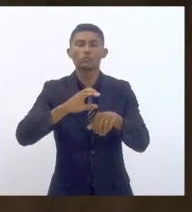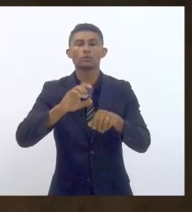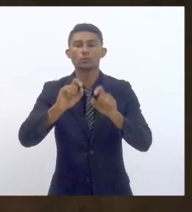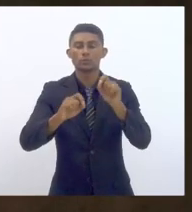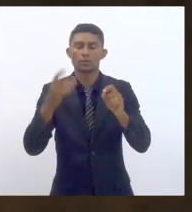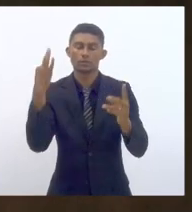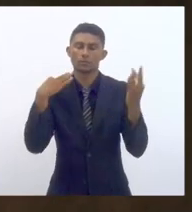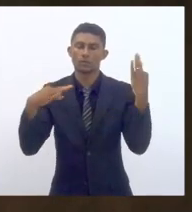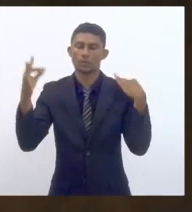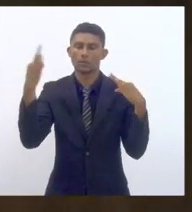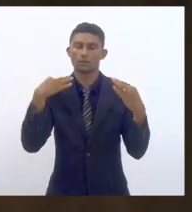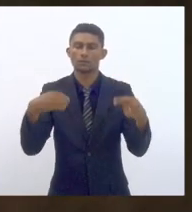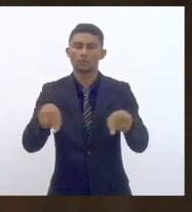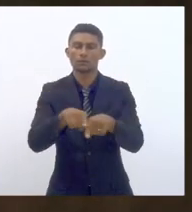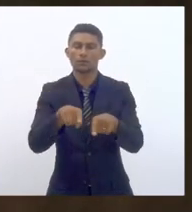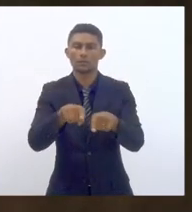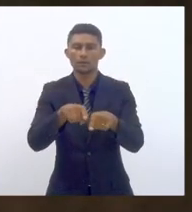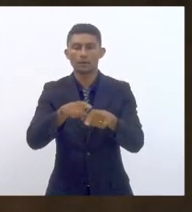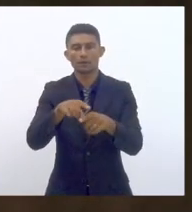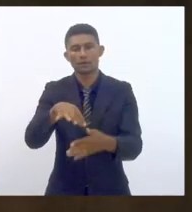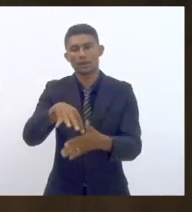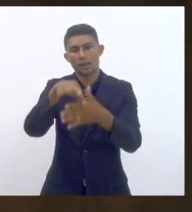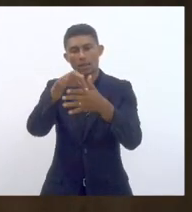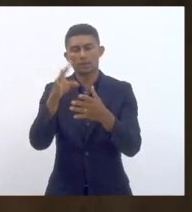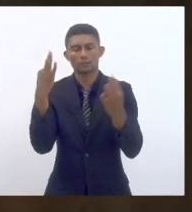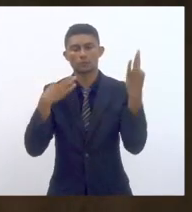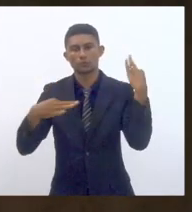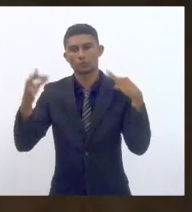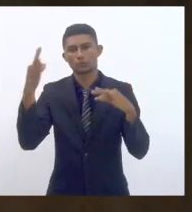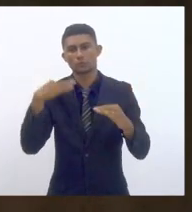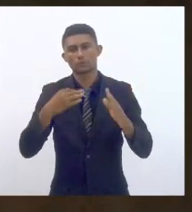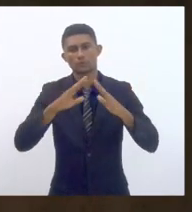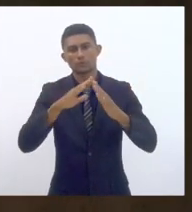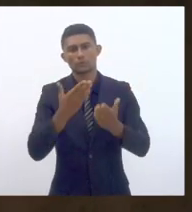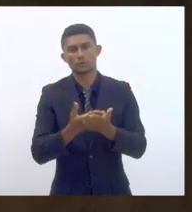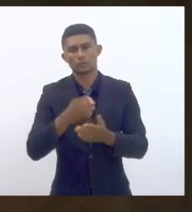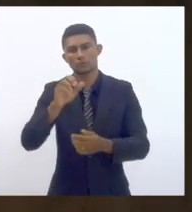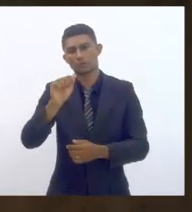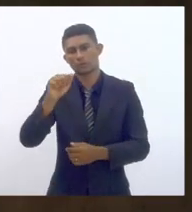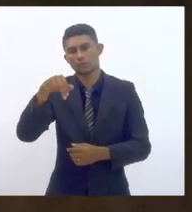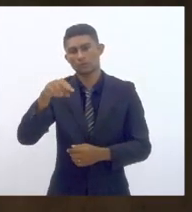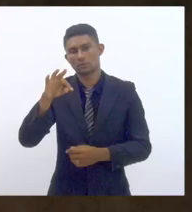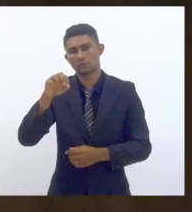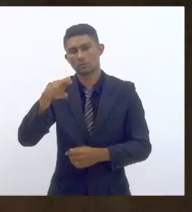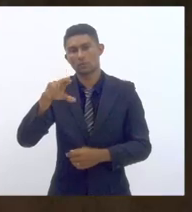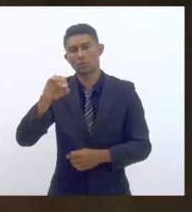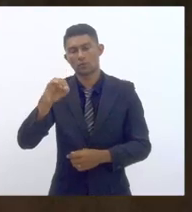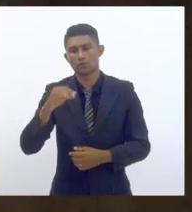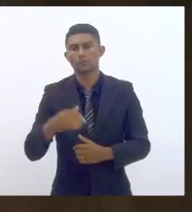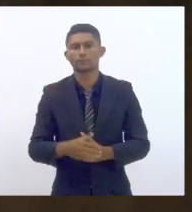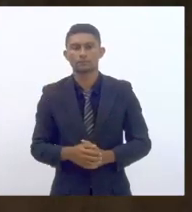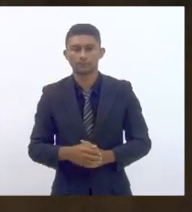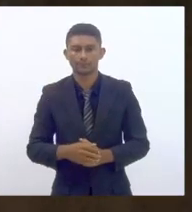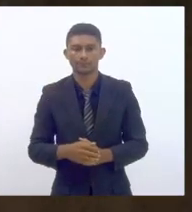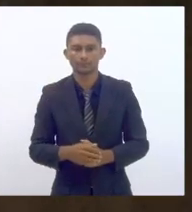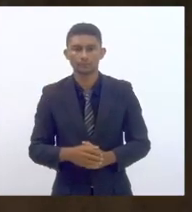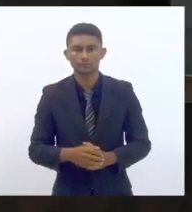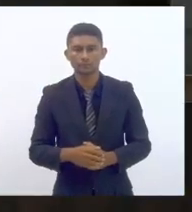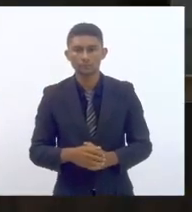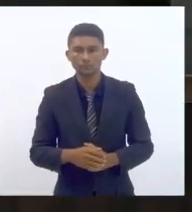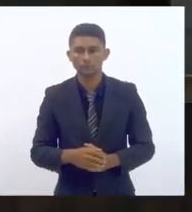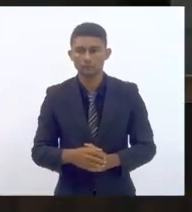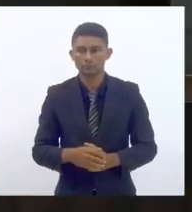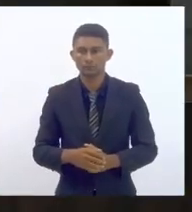guia de turismo do Colégio Antônio Prado Júnior. É um projeto de lei de minha autoria com a deputada Adriana Baltazar. Se fosse possível, pedido